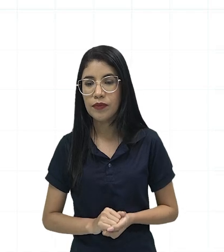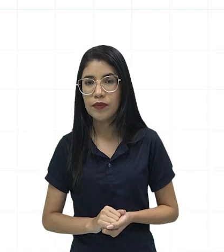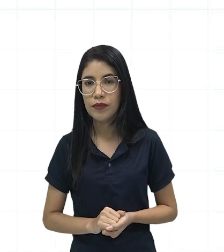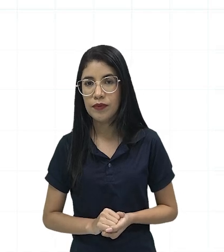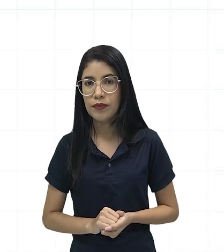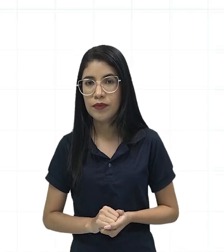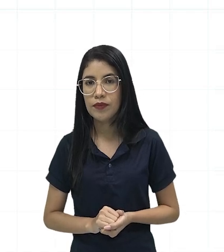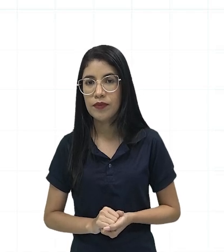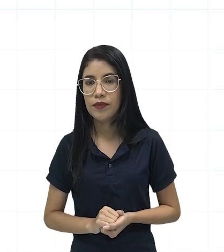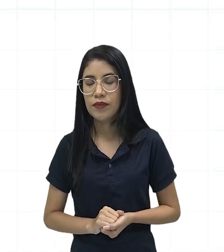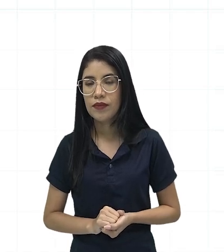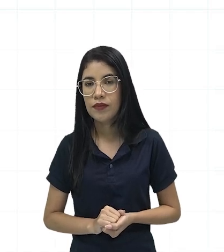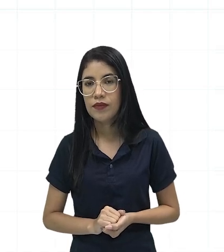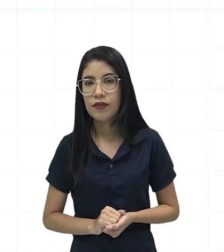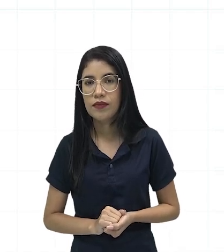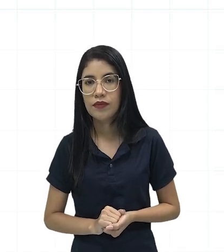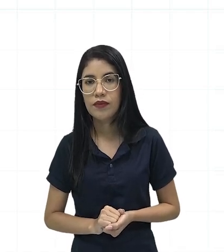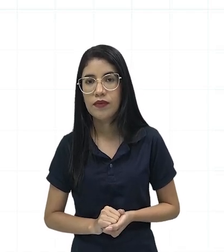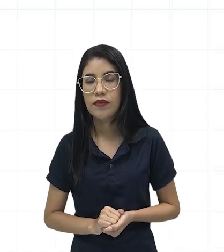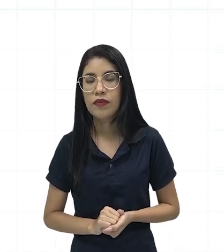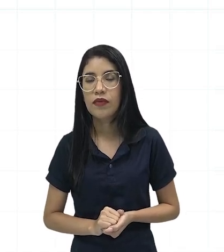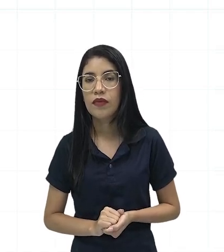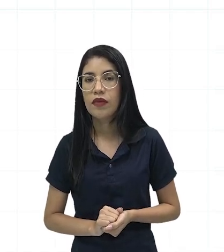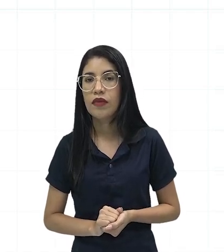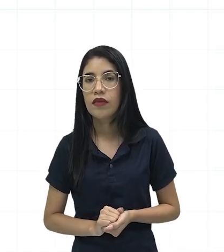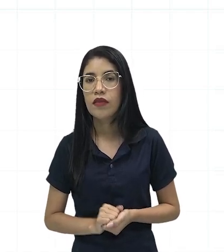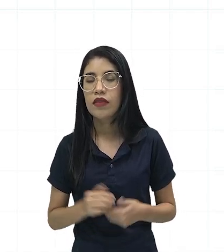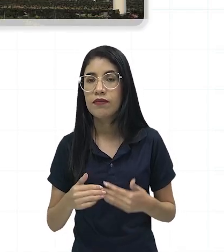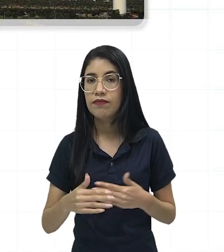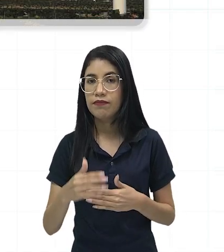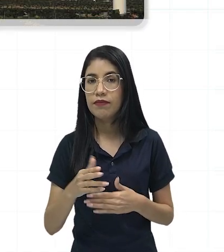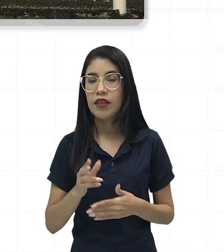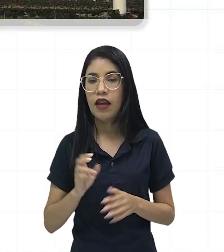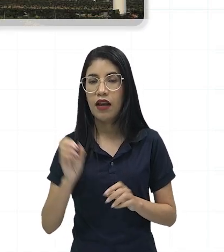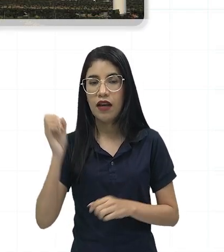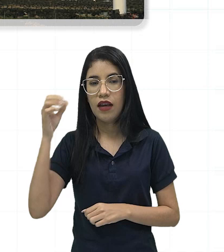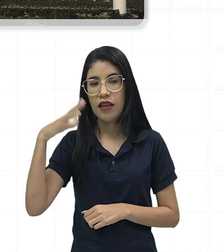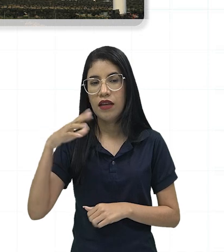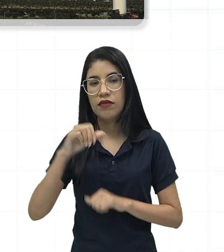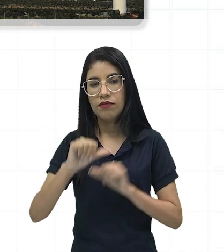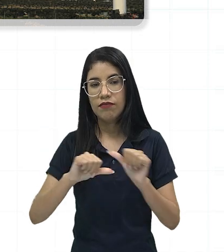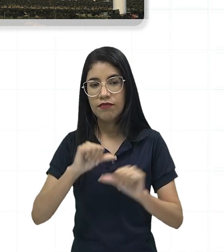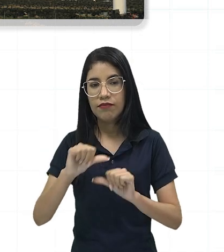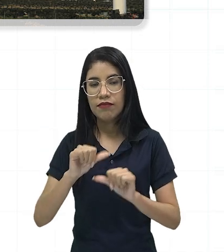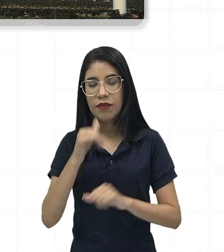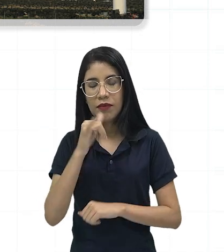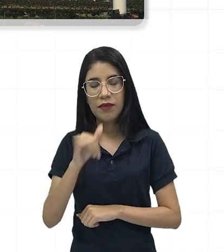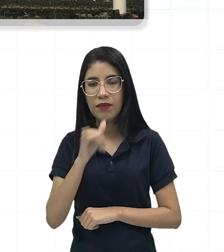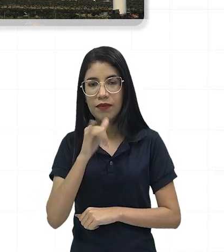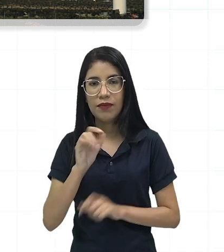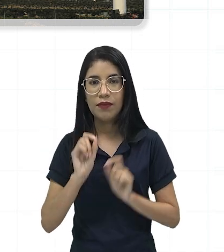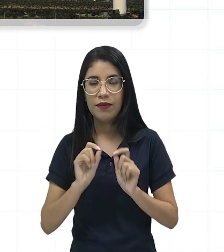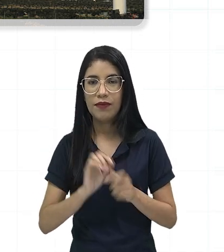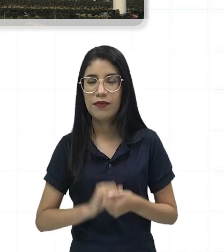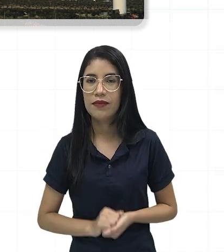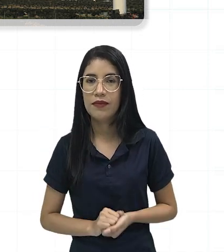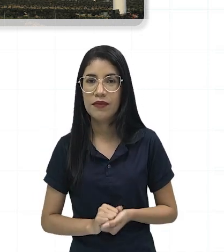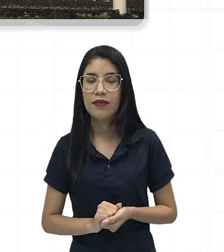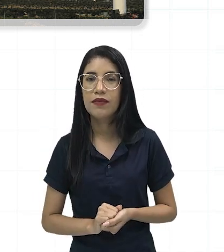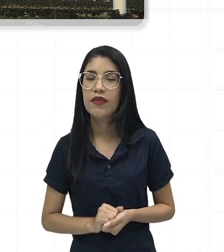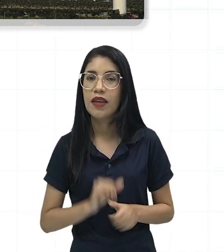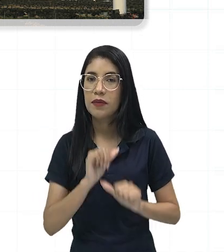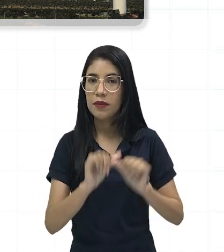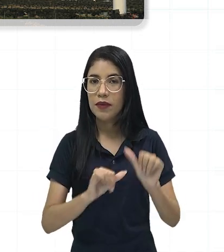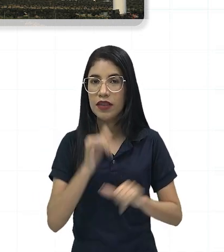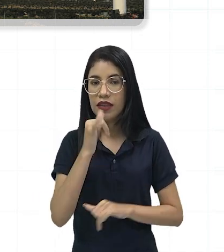E para continuar falando em transformação de energia, nós temos aí na nossa próxima cartela a